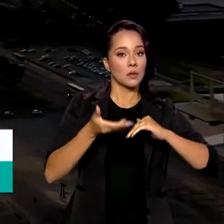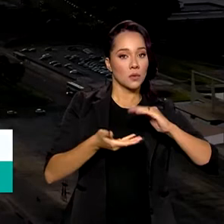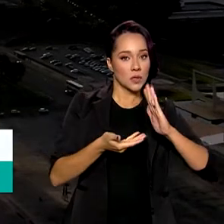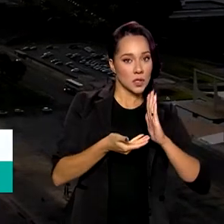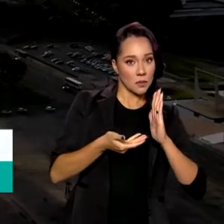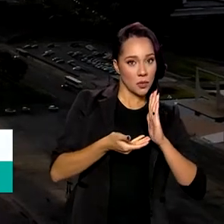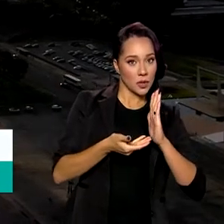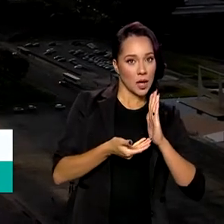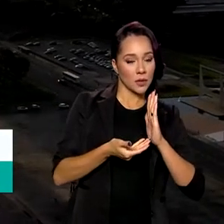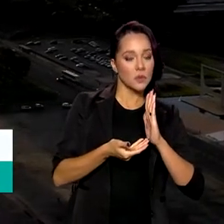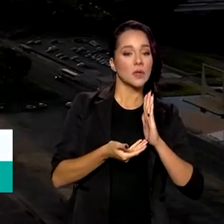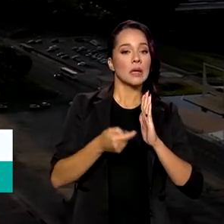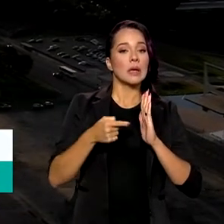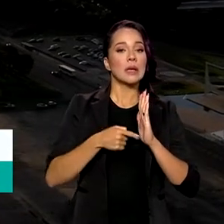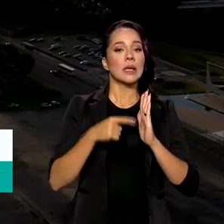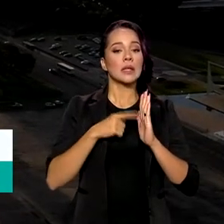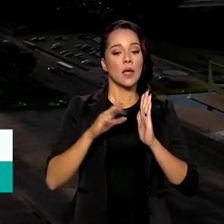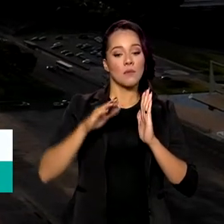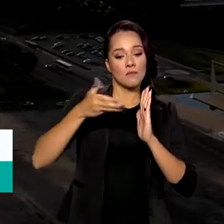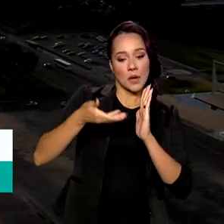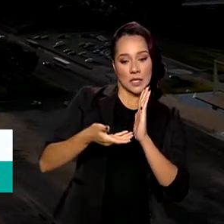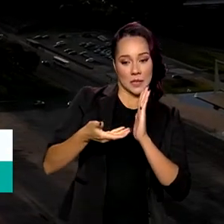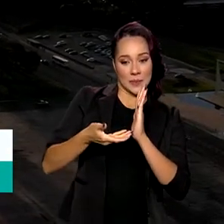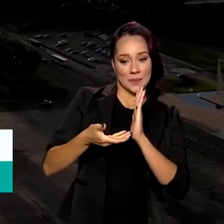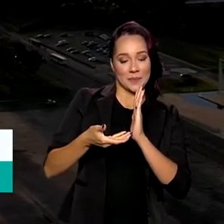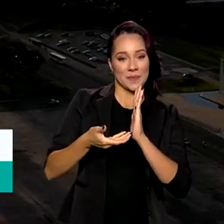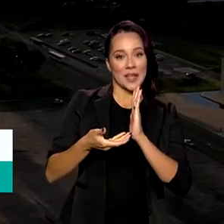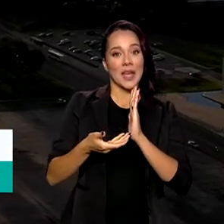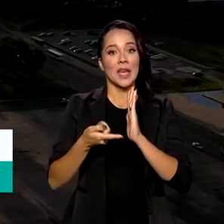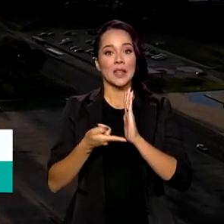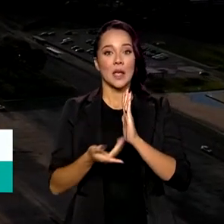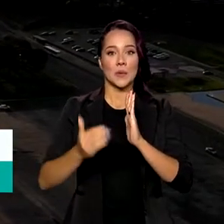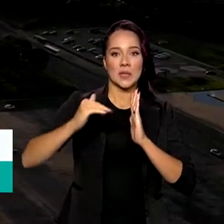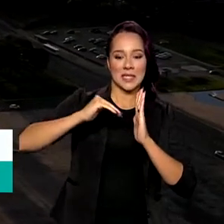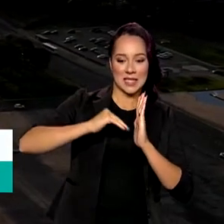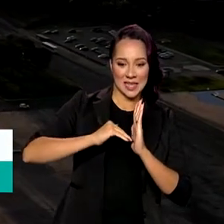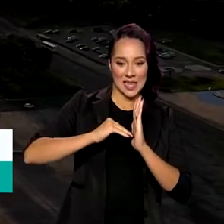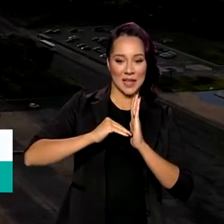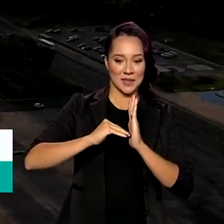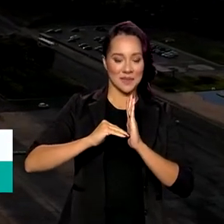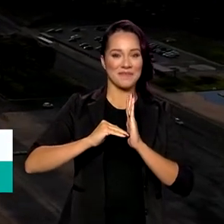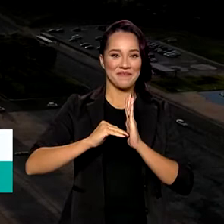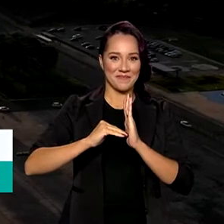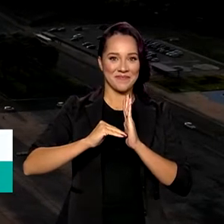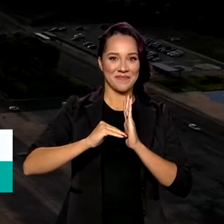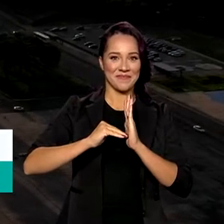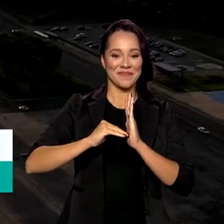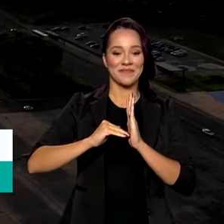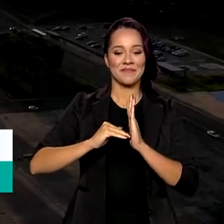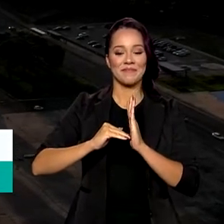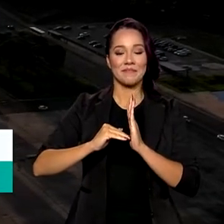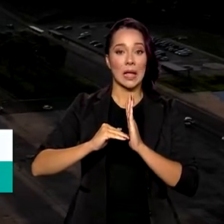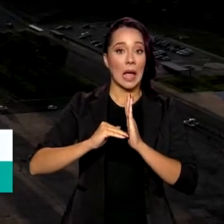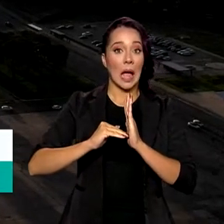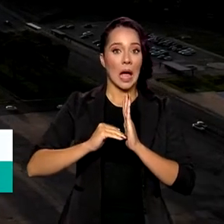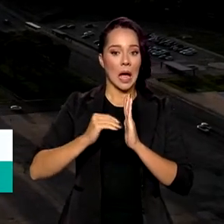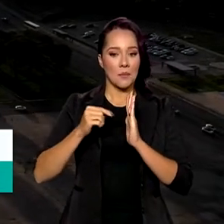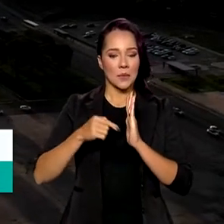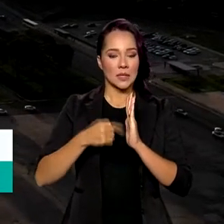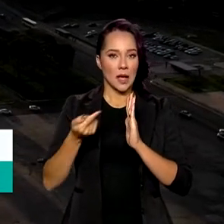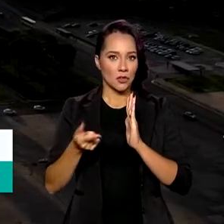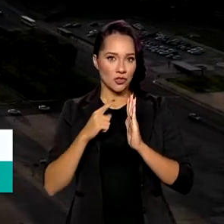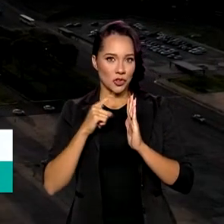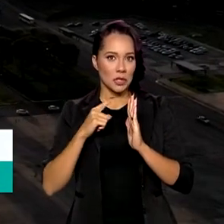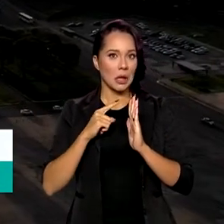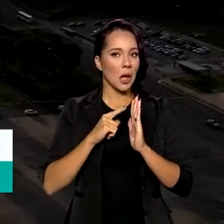câmara dos deputados que têm e pula virada para cima e pelo Senado com a cúpula virada para baixo apesar de